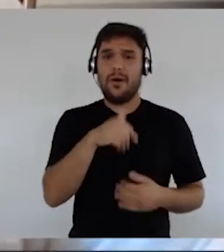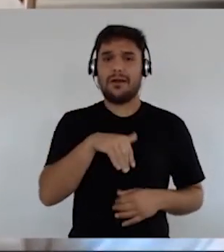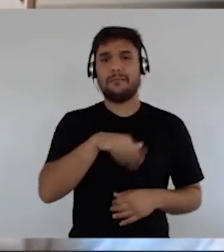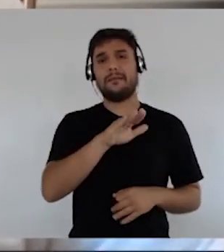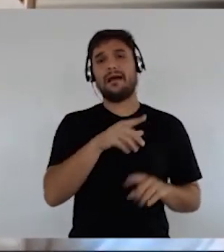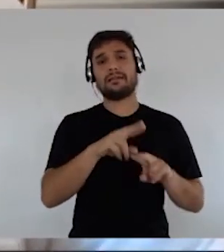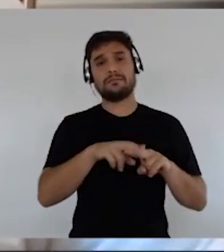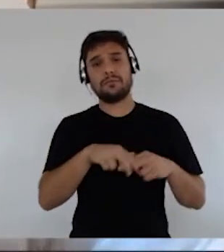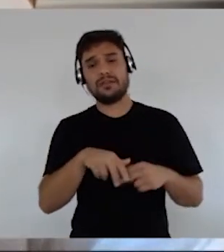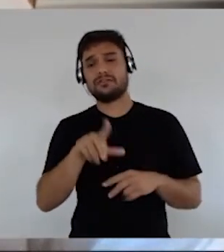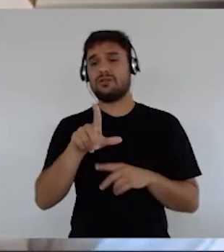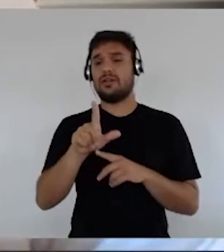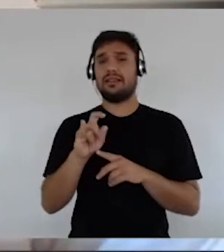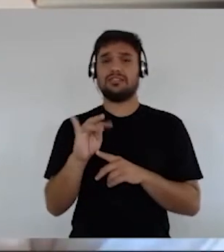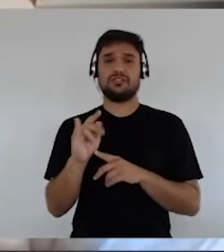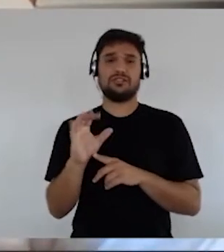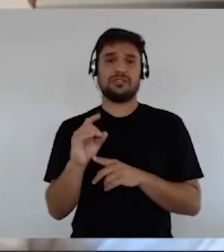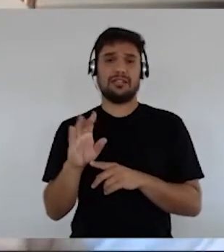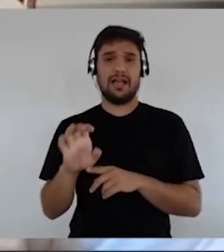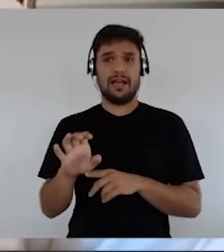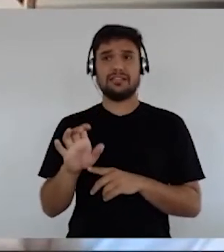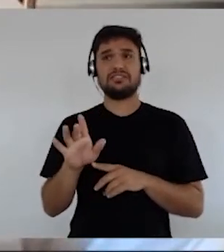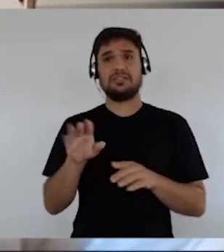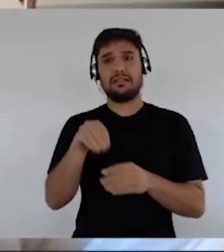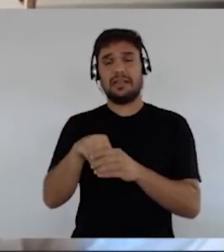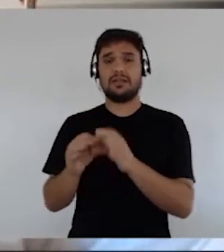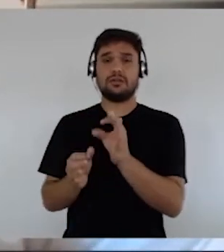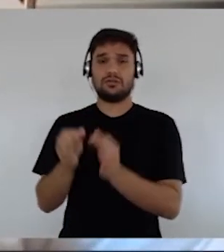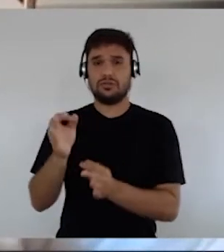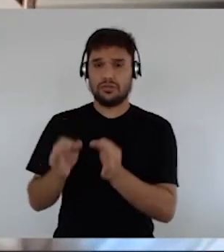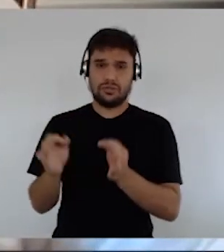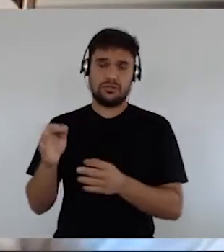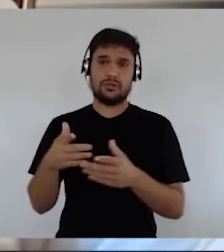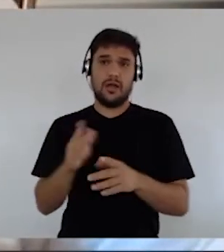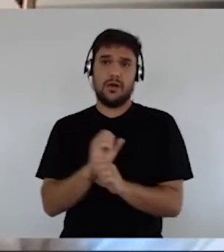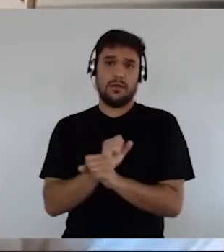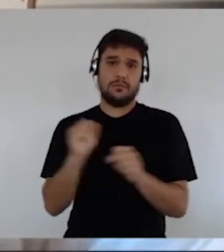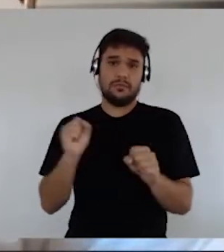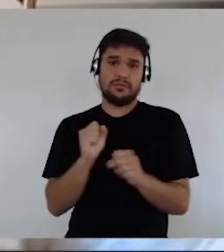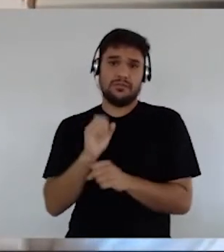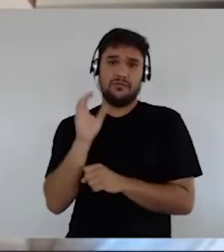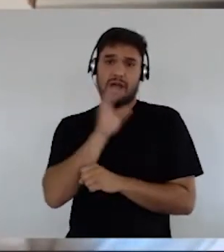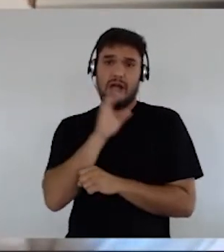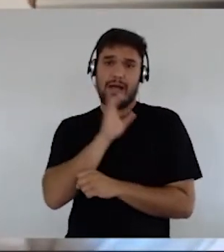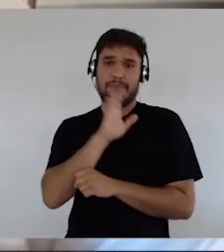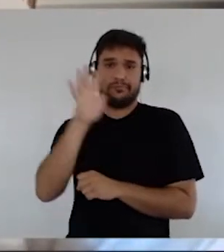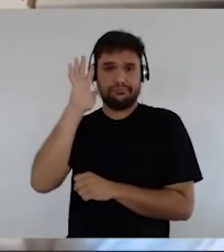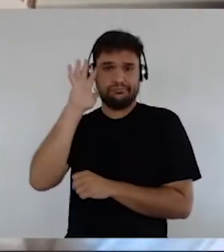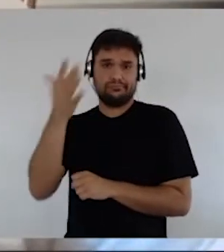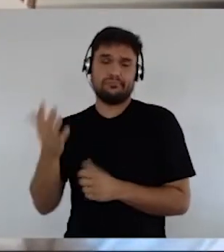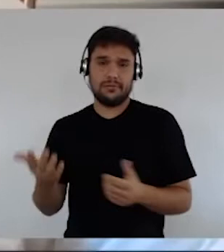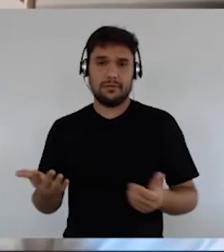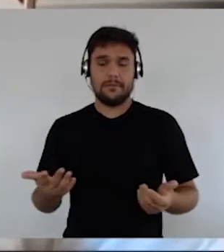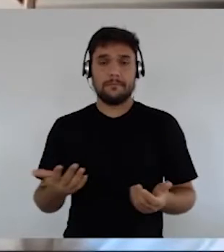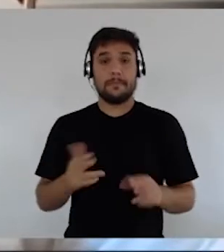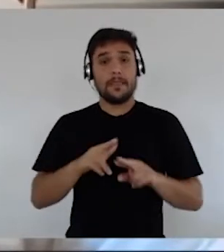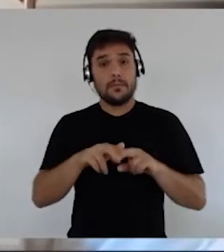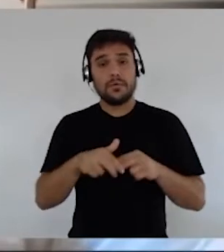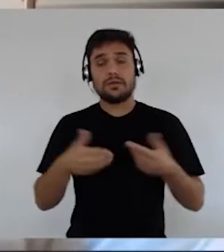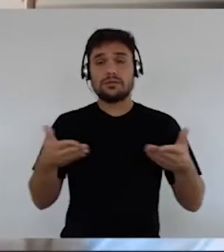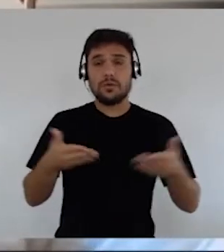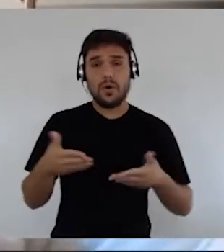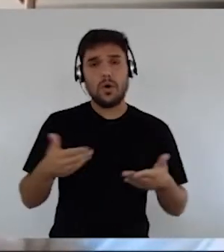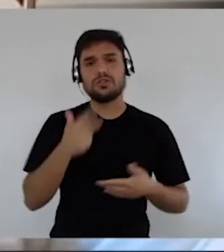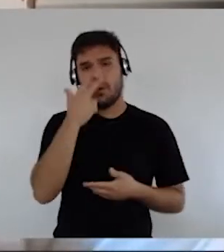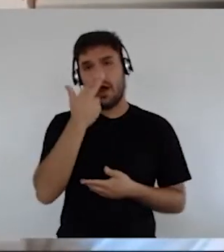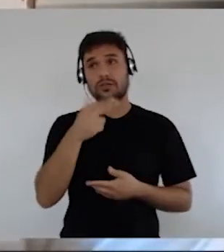aumento de litigiosidade, perante o recurso aos tribunais, é impossível tutelar o acesso à justiça. Por isso, hoje, acho